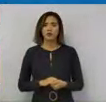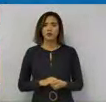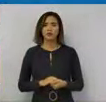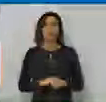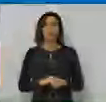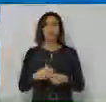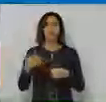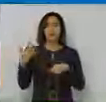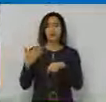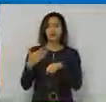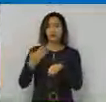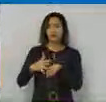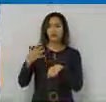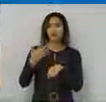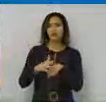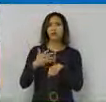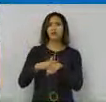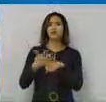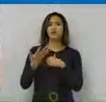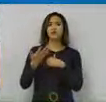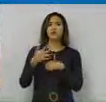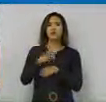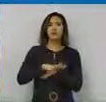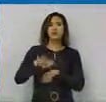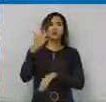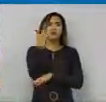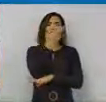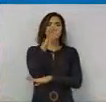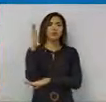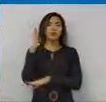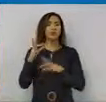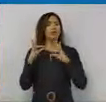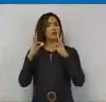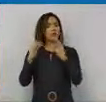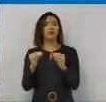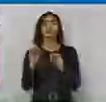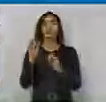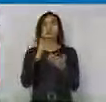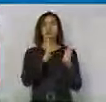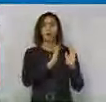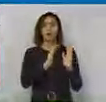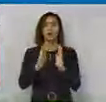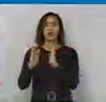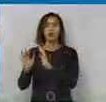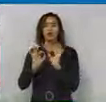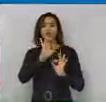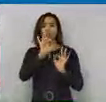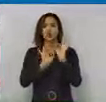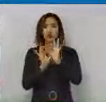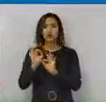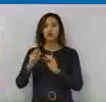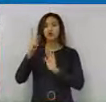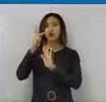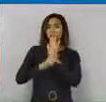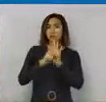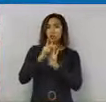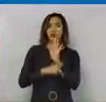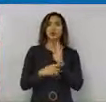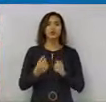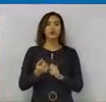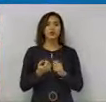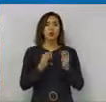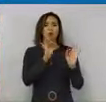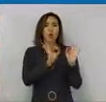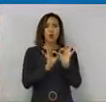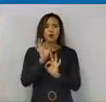ações com a inclusão de variáveis ambientais em todas as etapas de planejamento e projeto. O planejamento